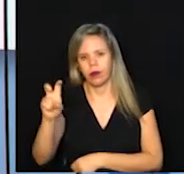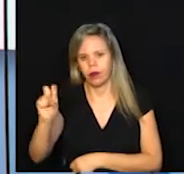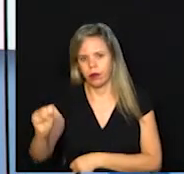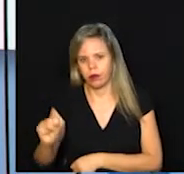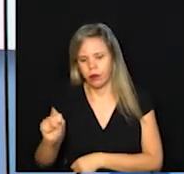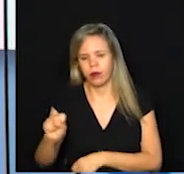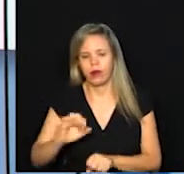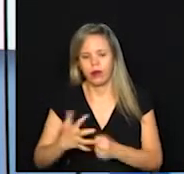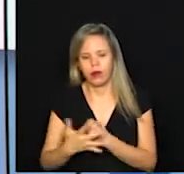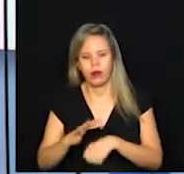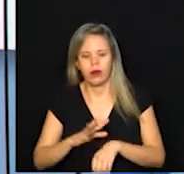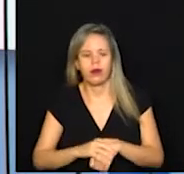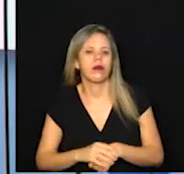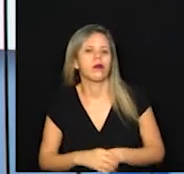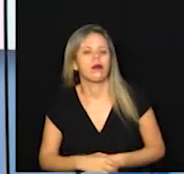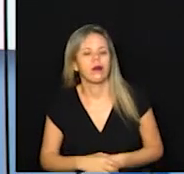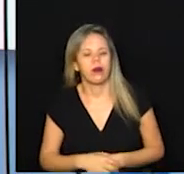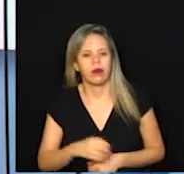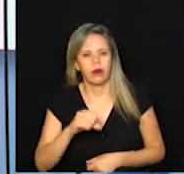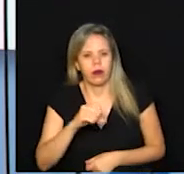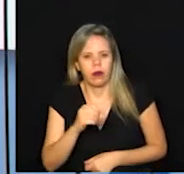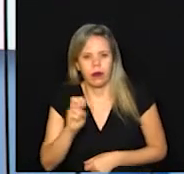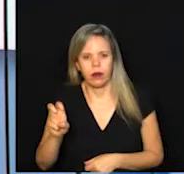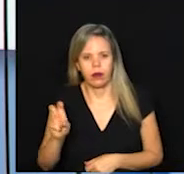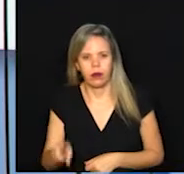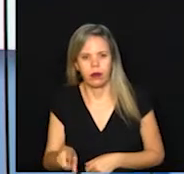2.888.158 casos da doença, com